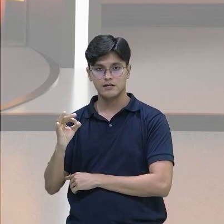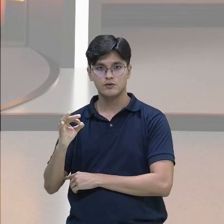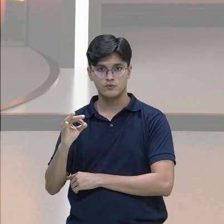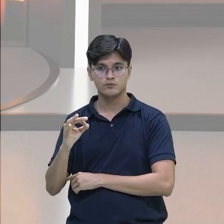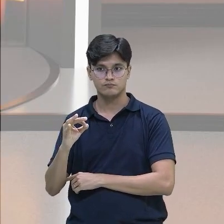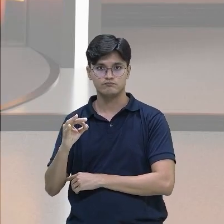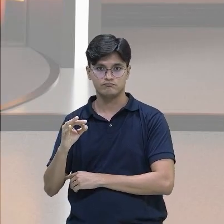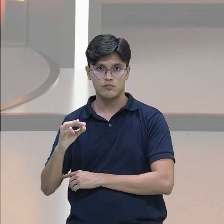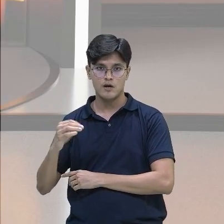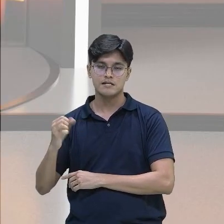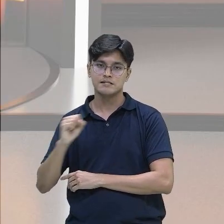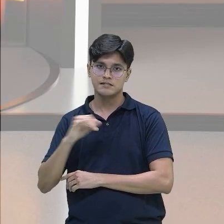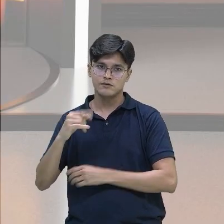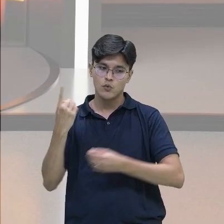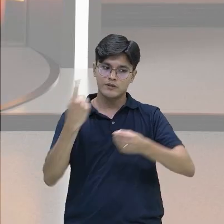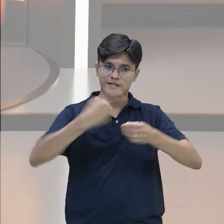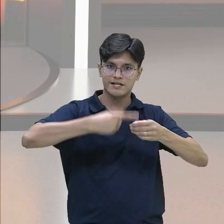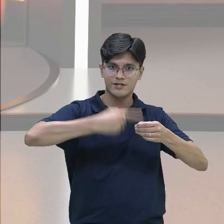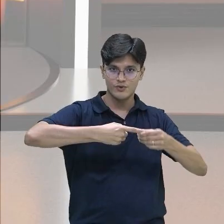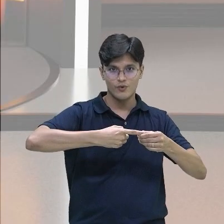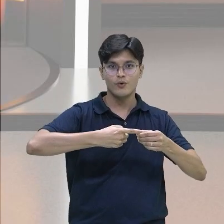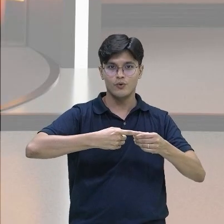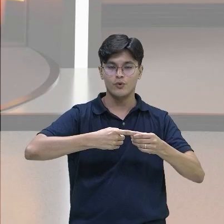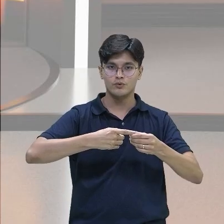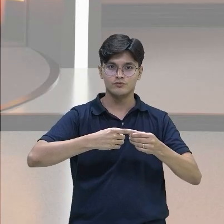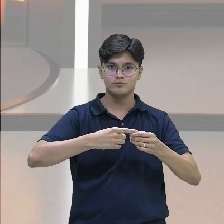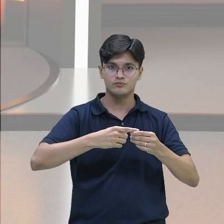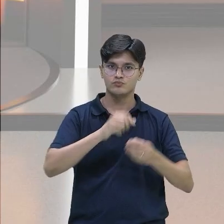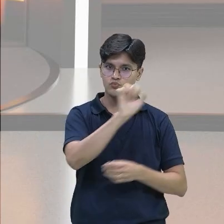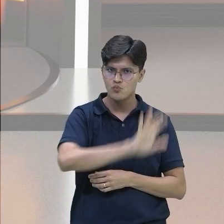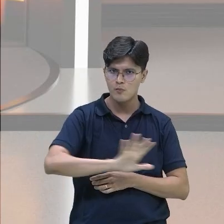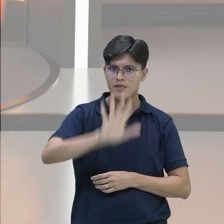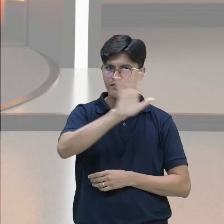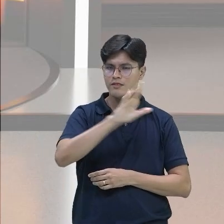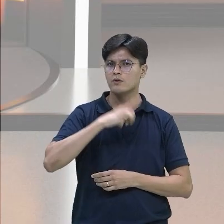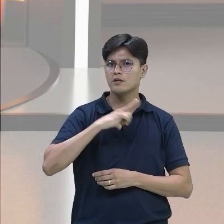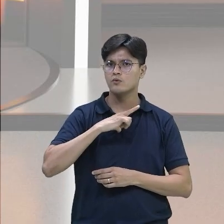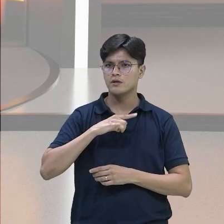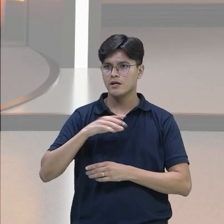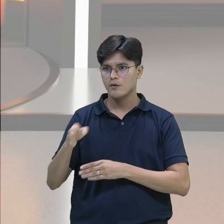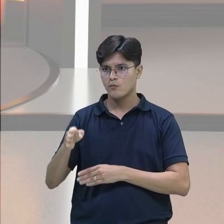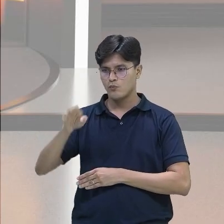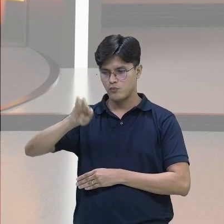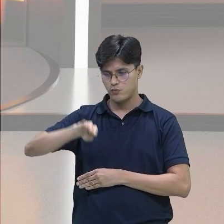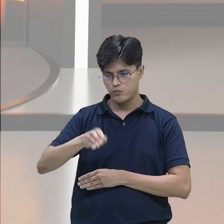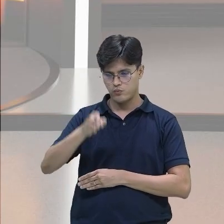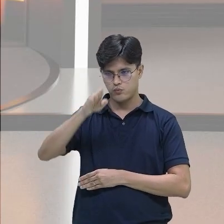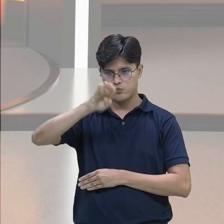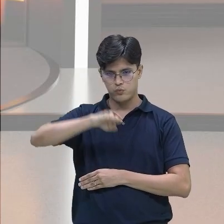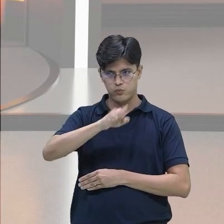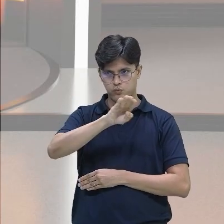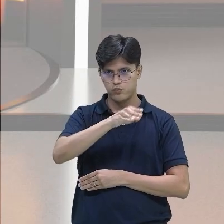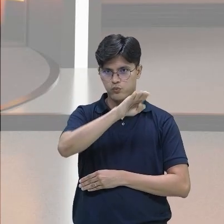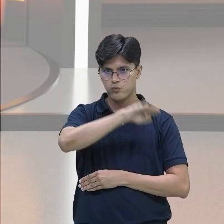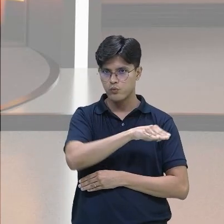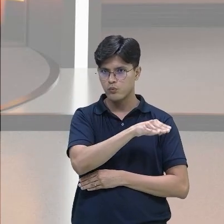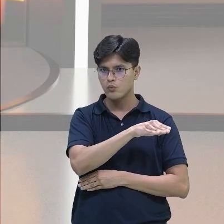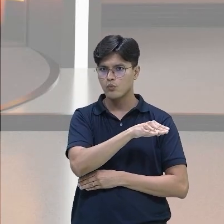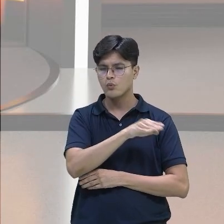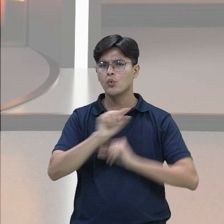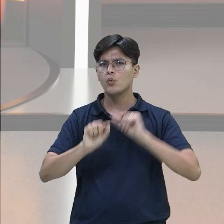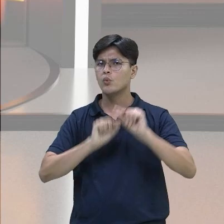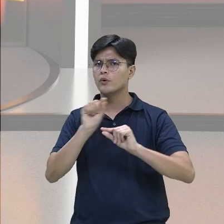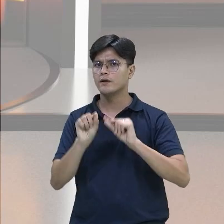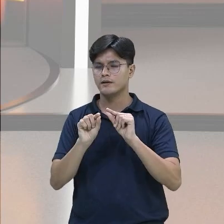começa a observar que está tendo o quê? Ondulações, né? Então, olha só aqui as ondulações. E essas ondulações, gente, são o